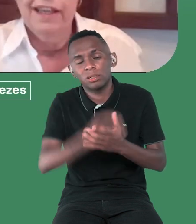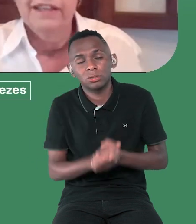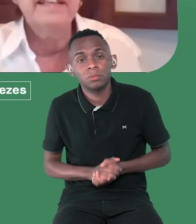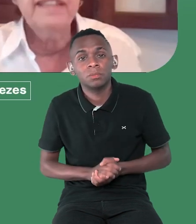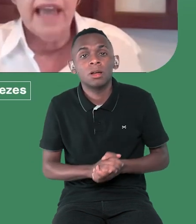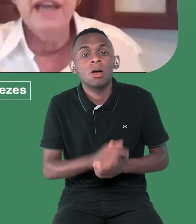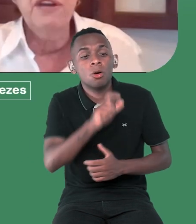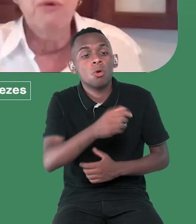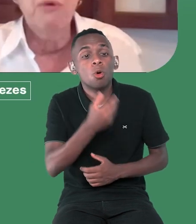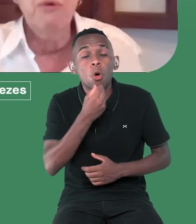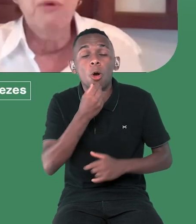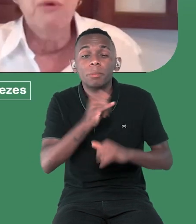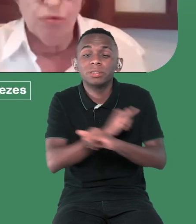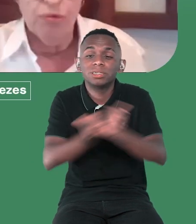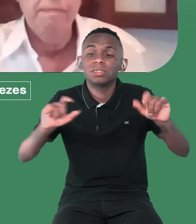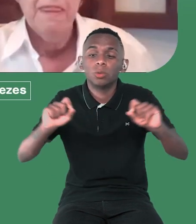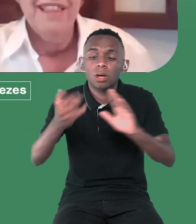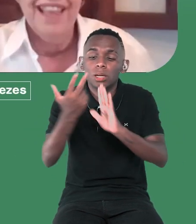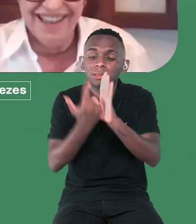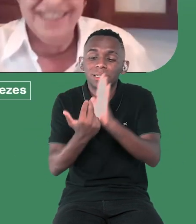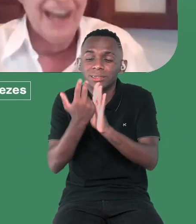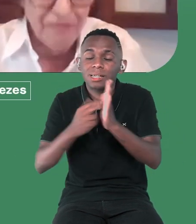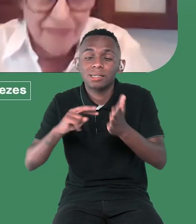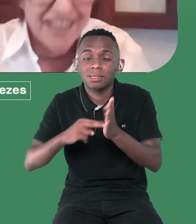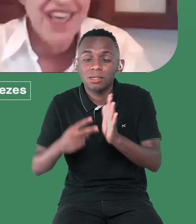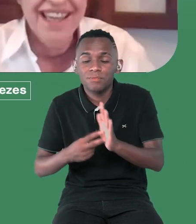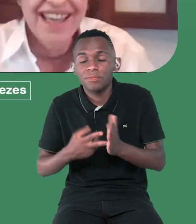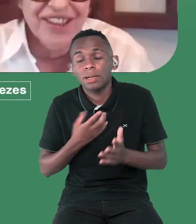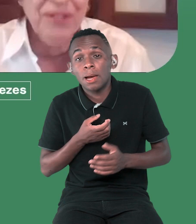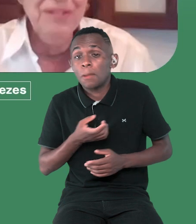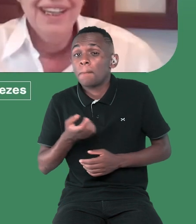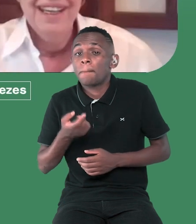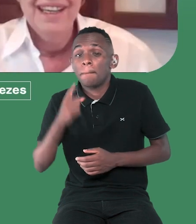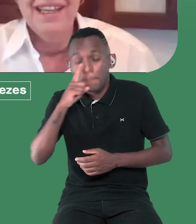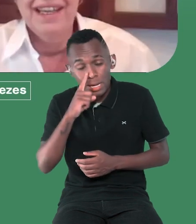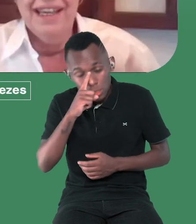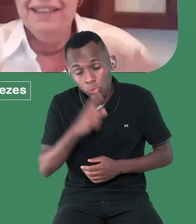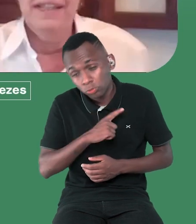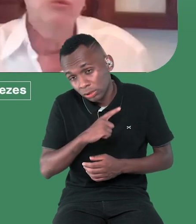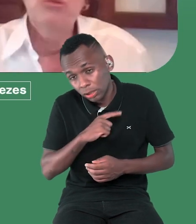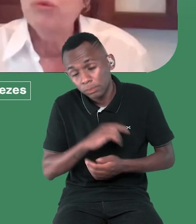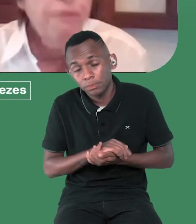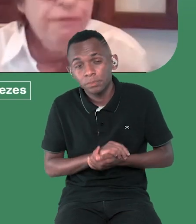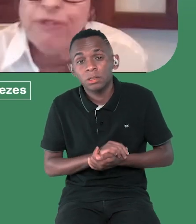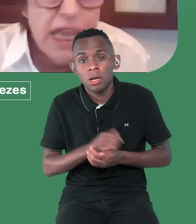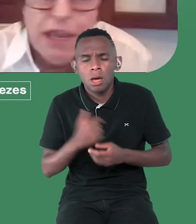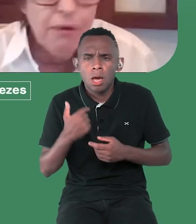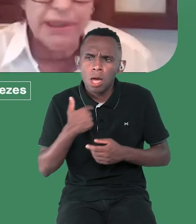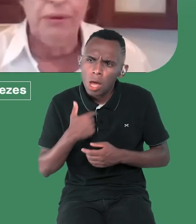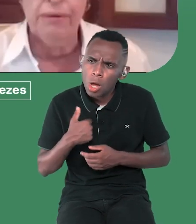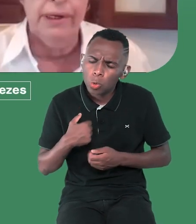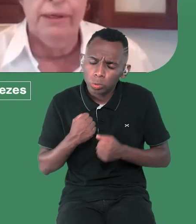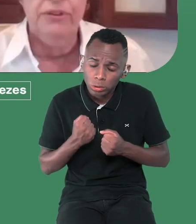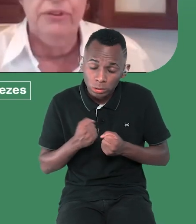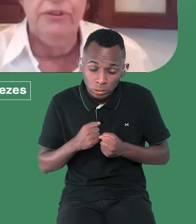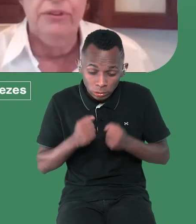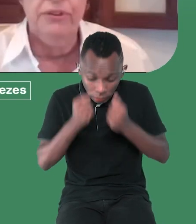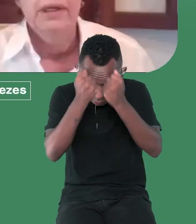que desenhar e correr um risco, né? Literalmente é isso. E assim, eu suo frio quando eu